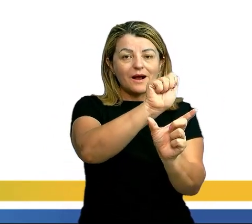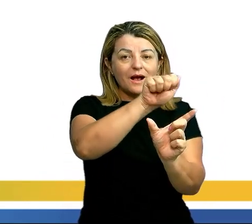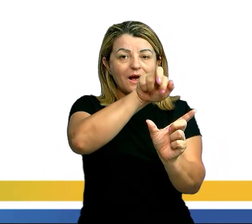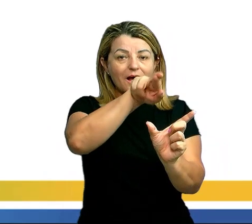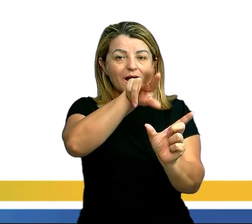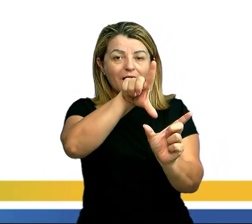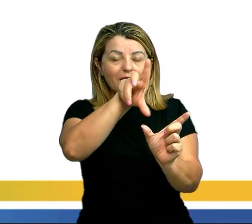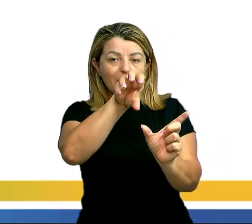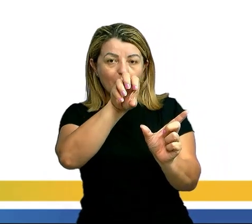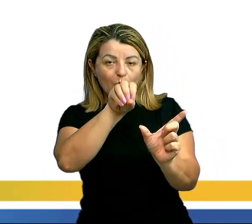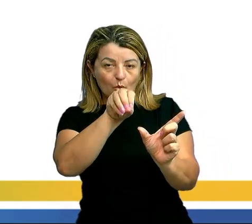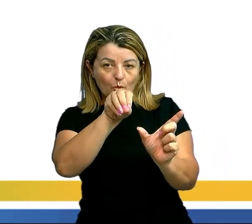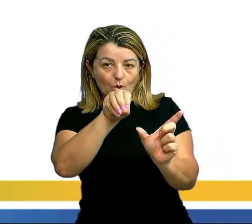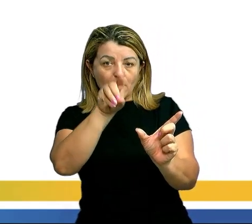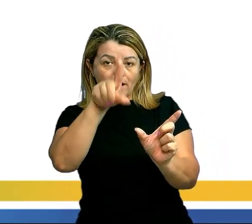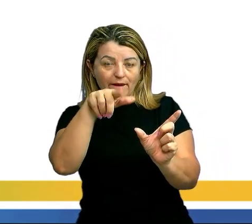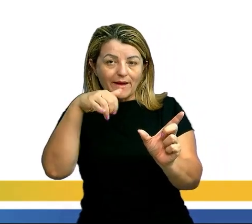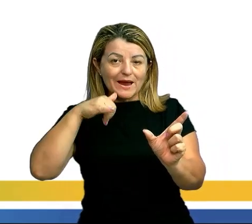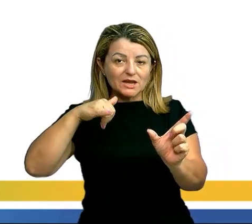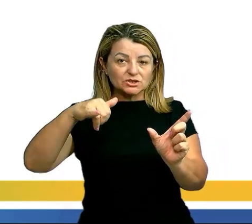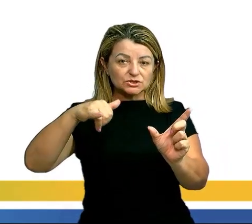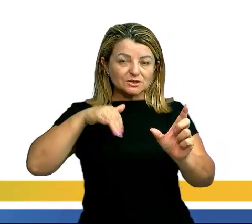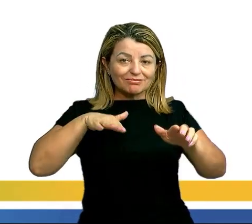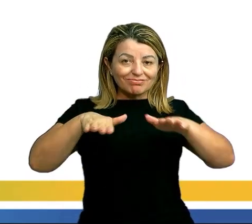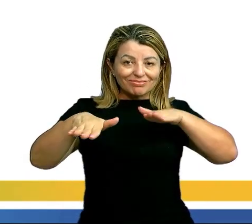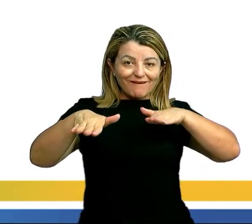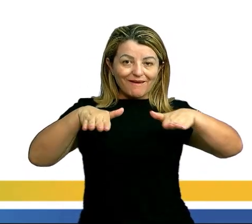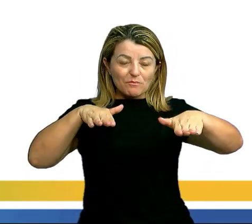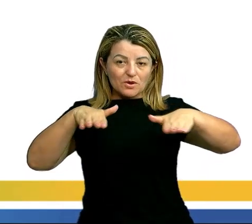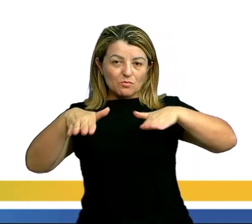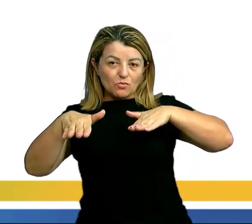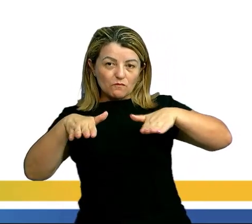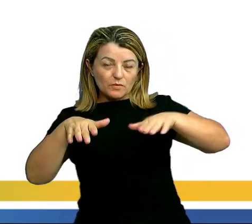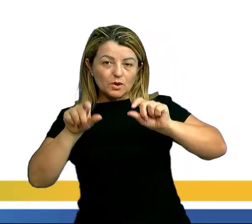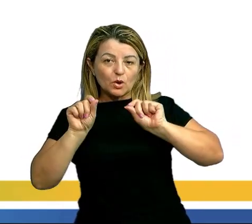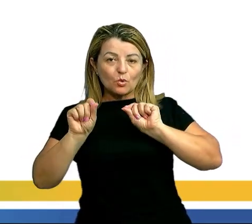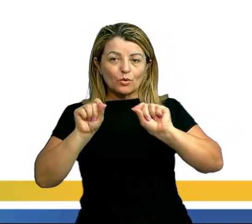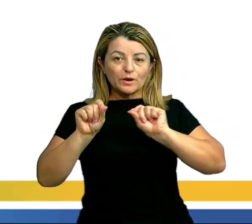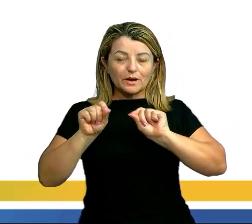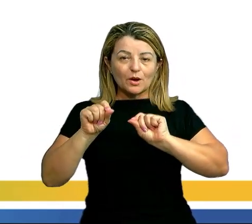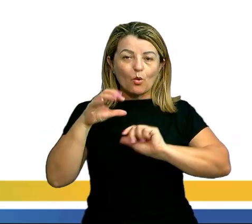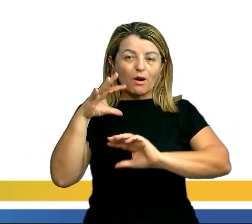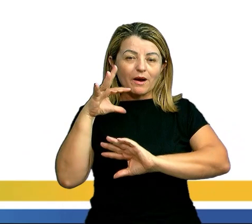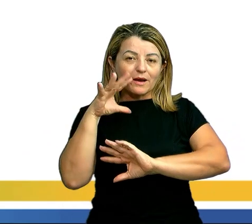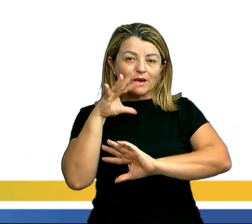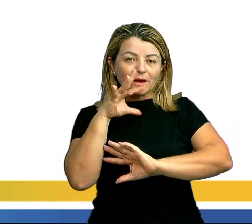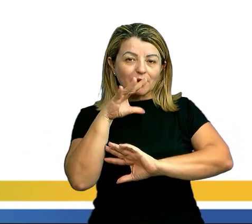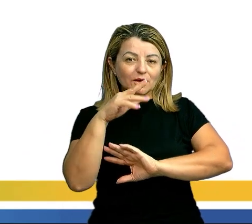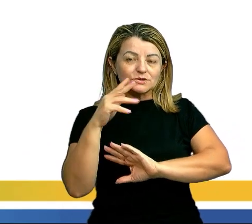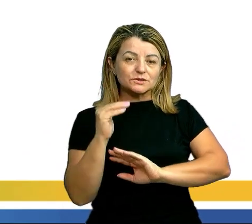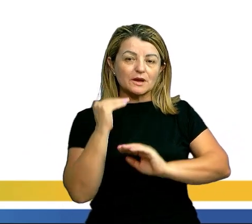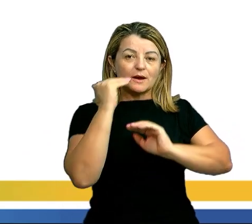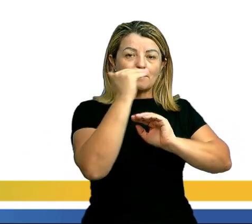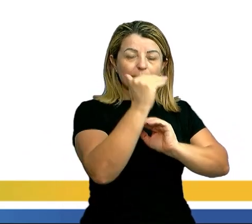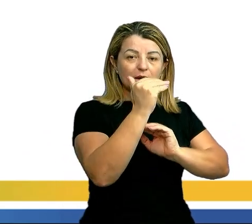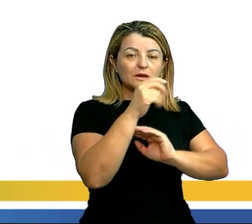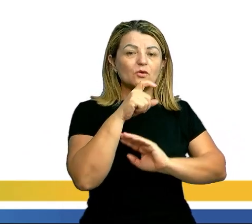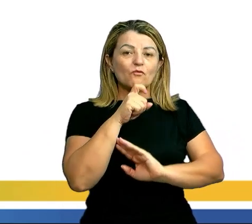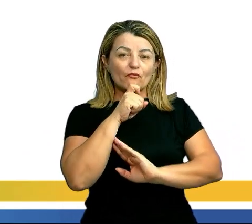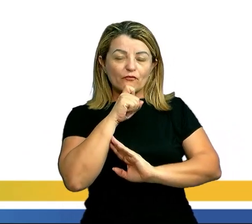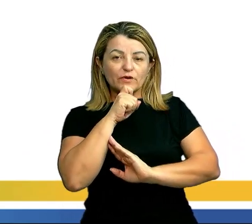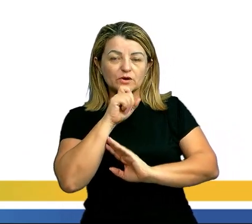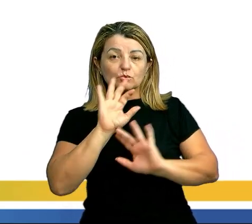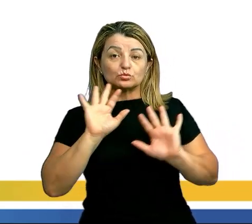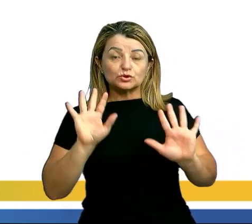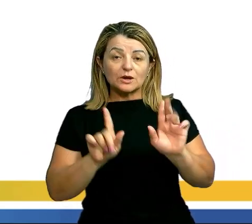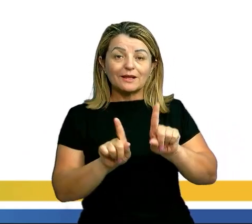movimento, ou seja, a transferência de energia térmica do quente para o frio. Já a temperatura, por sua vez, ela é a